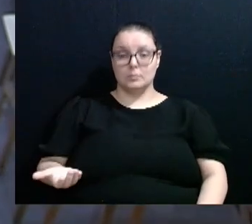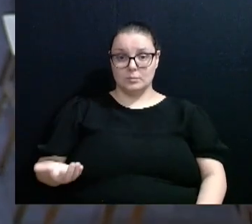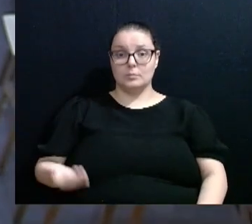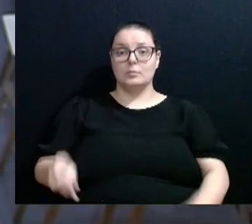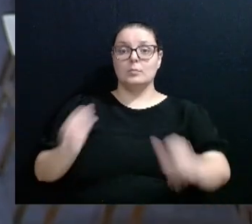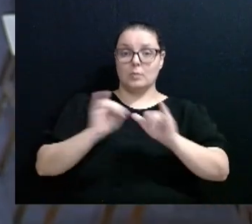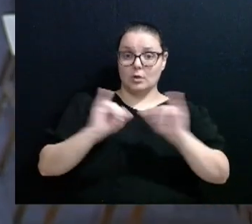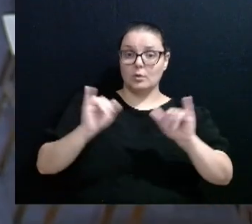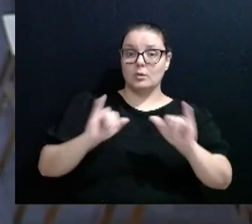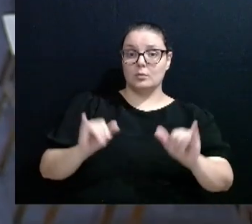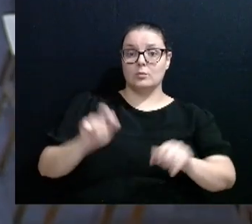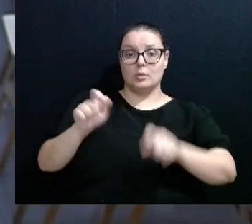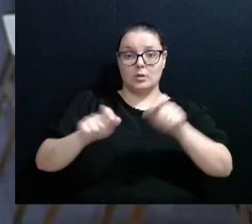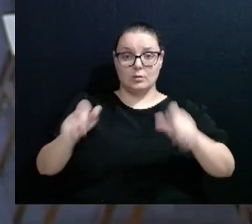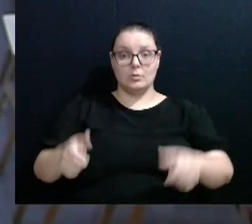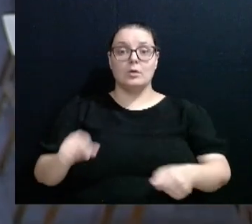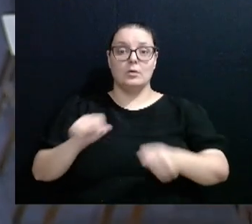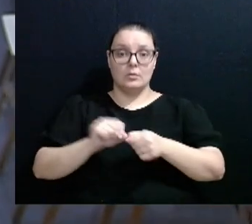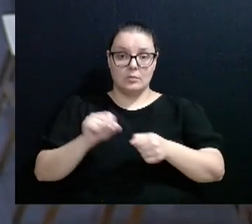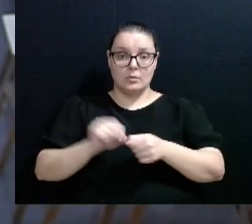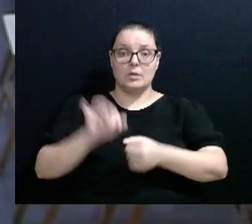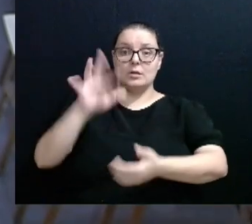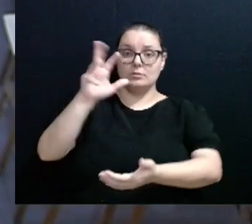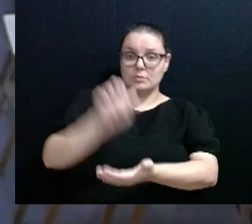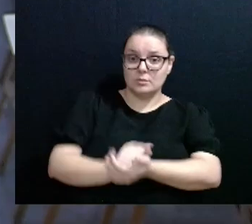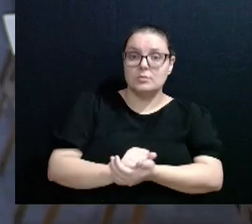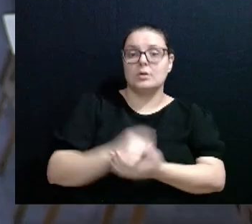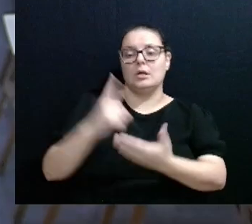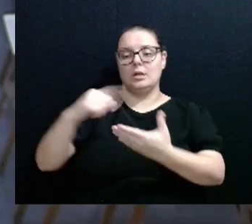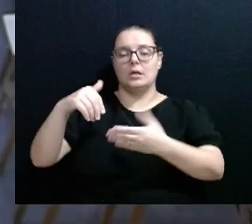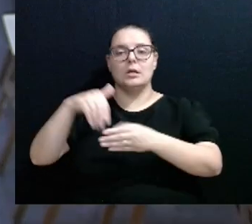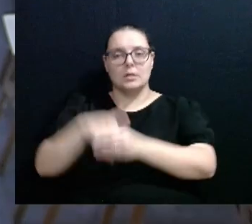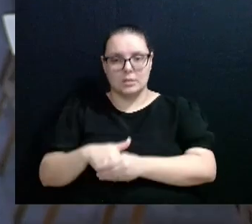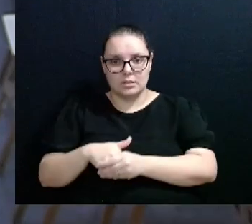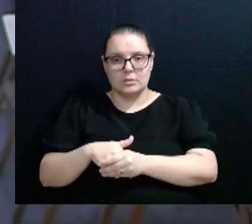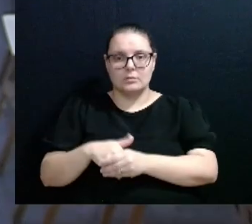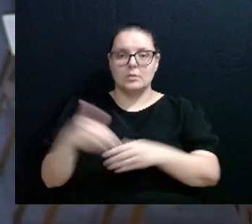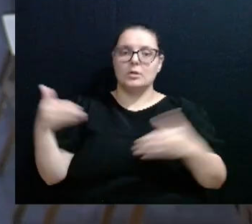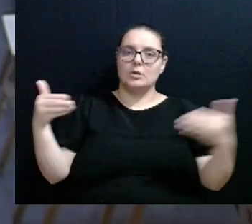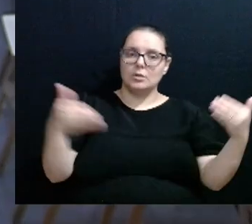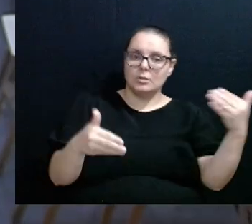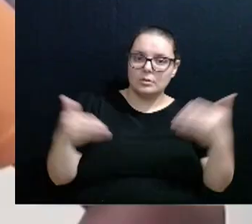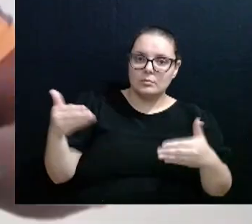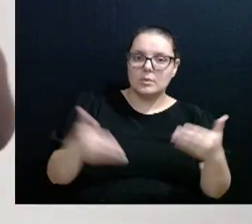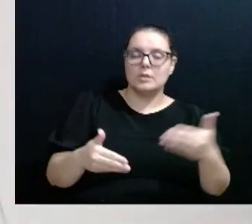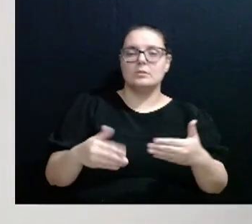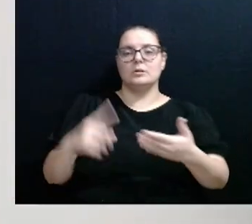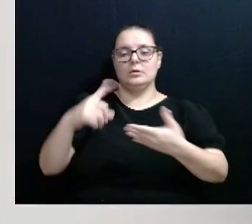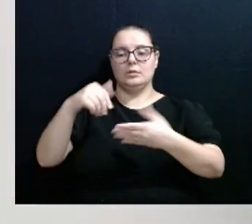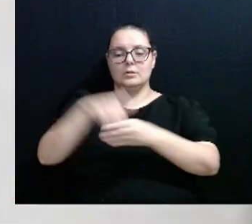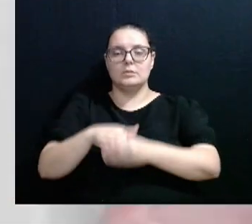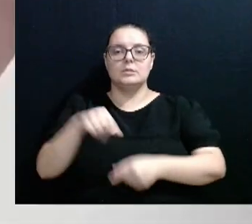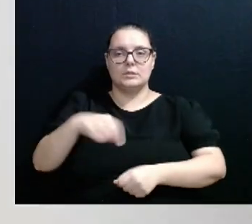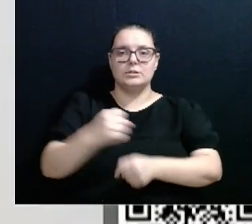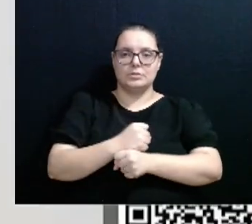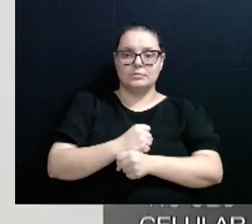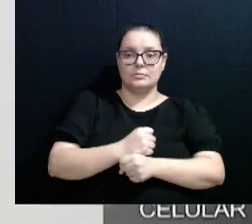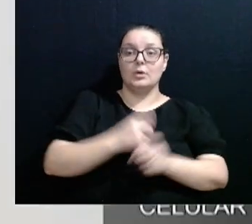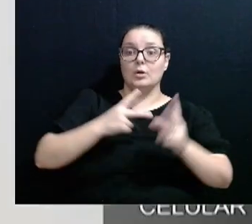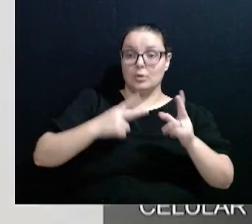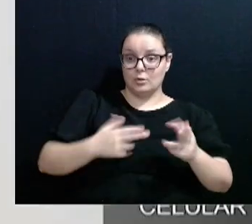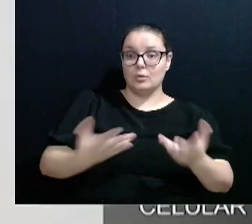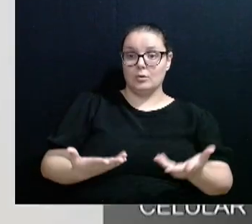que as pessoas façam a sua inscrição eleitoral, e participem das eleições deste ano. Como é o caso do e-título